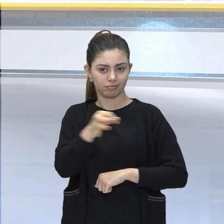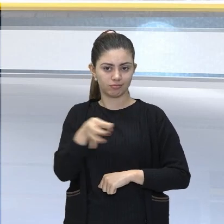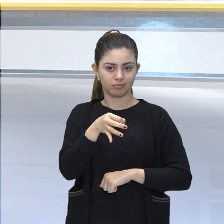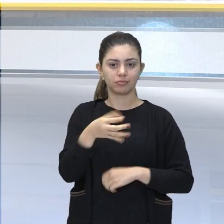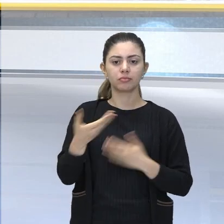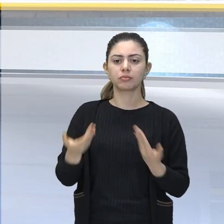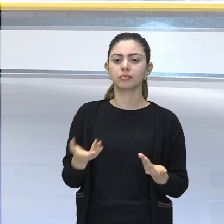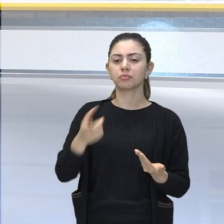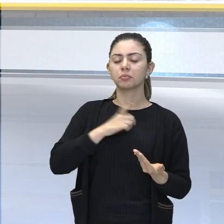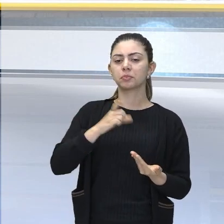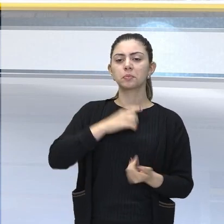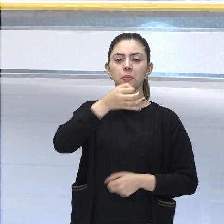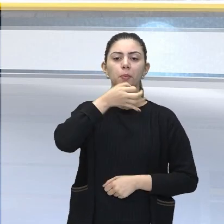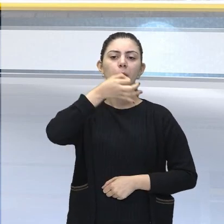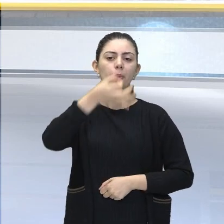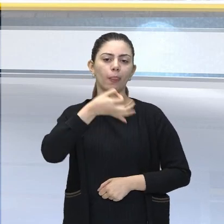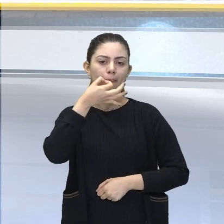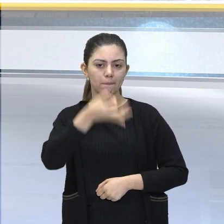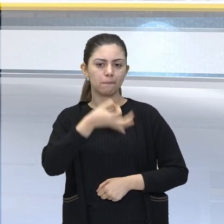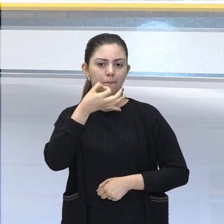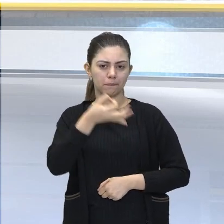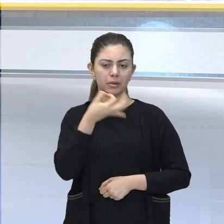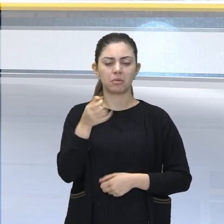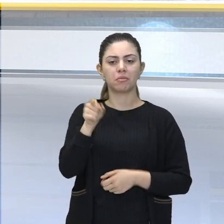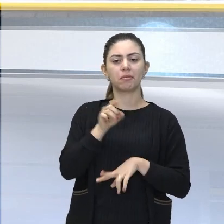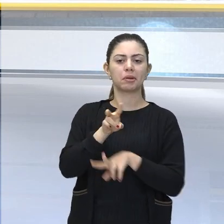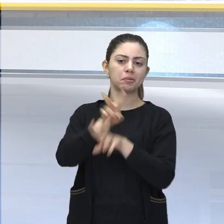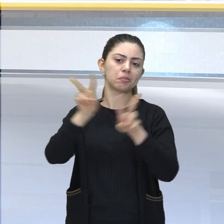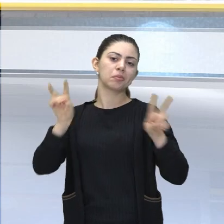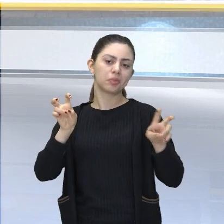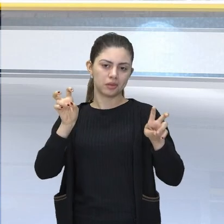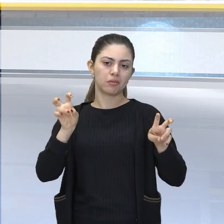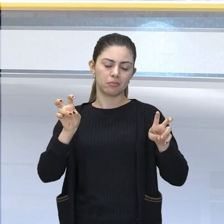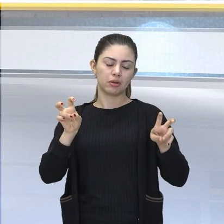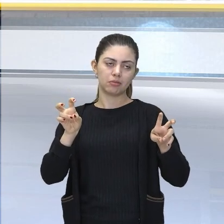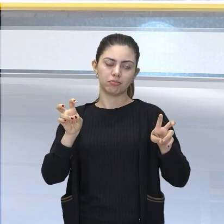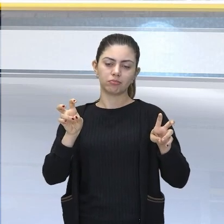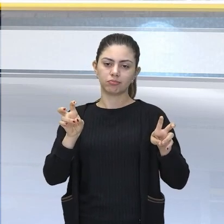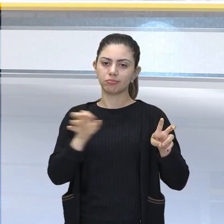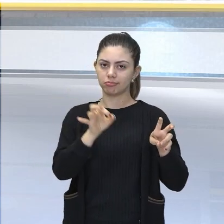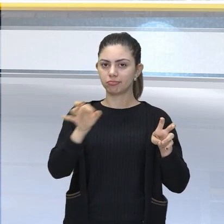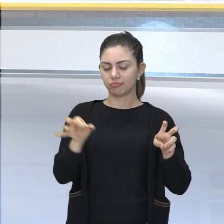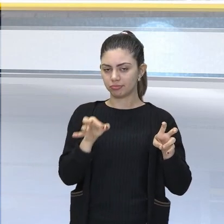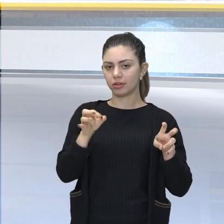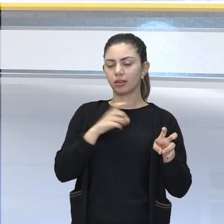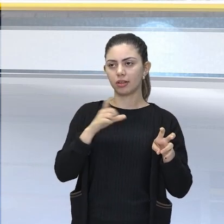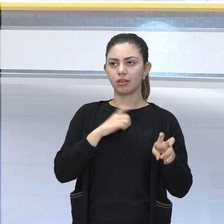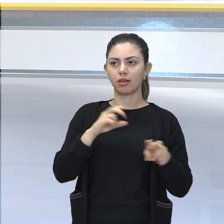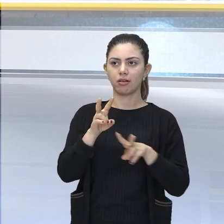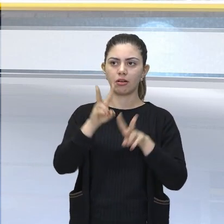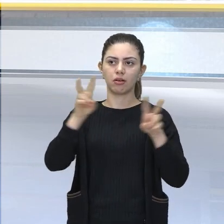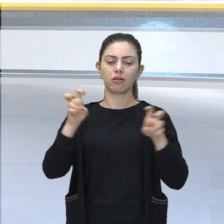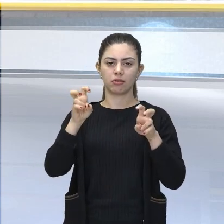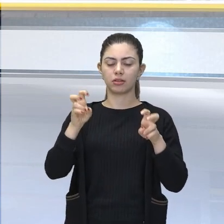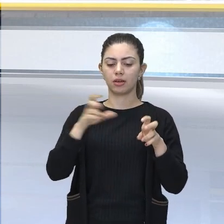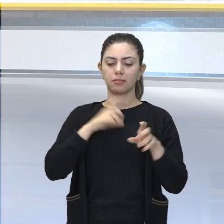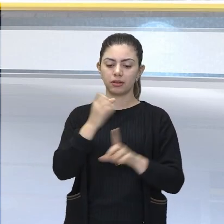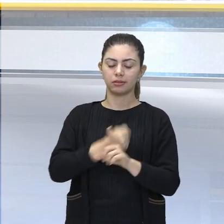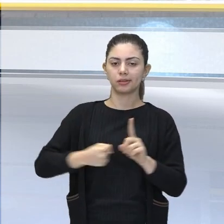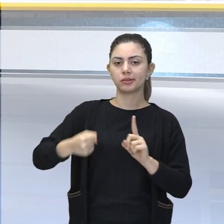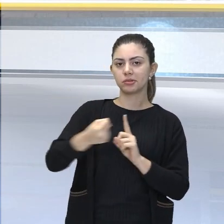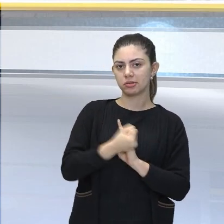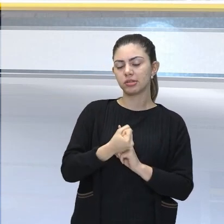se posiciona criticamente a respeito dos assuntos mais relevantes para o